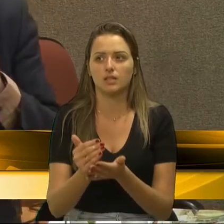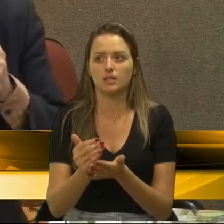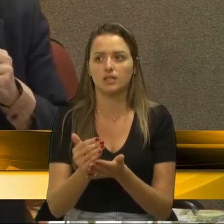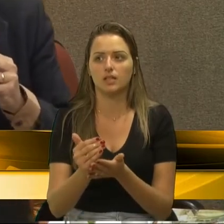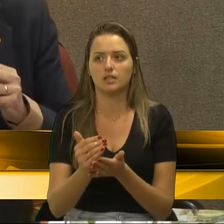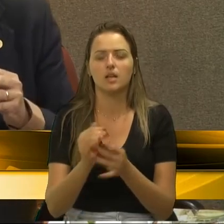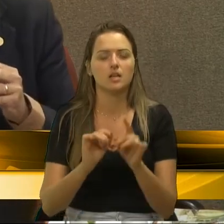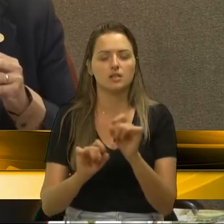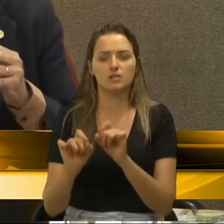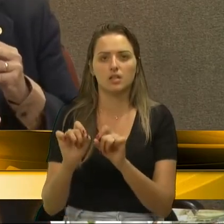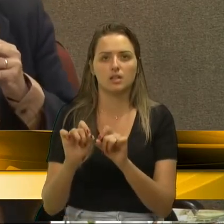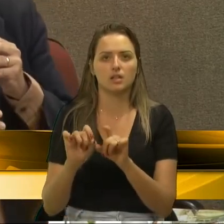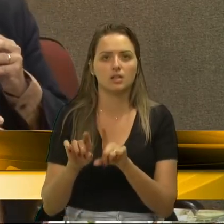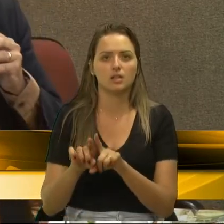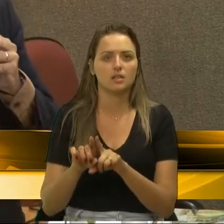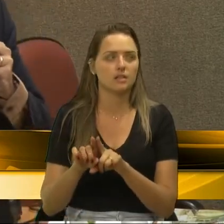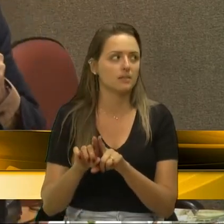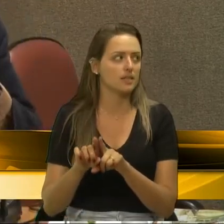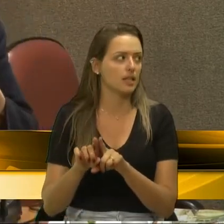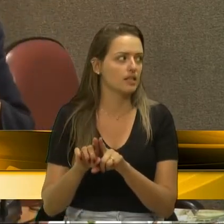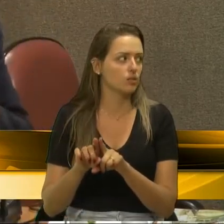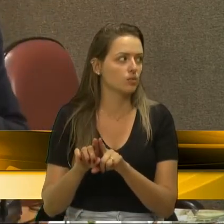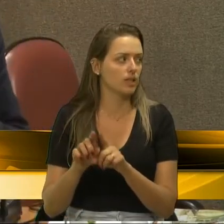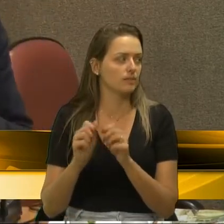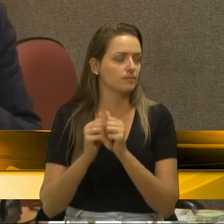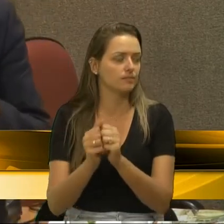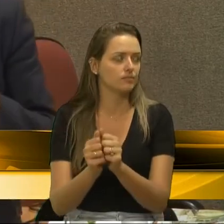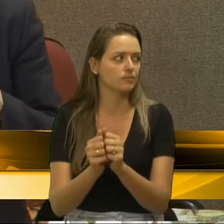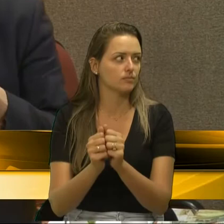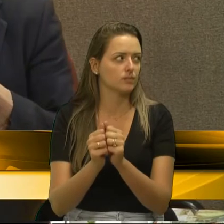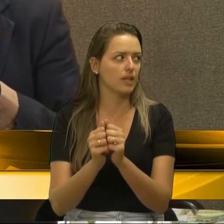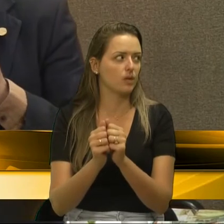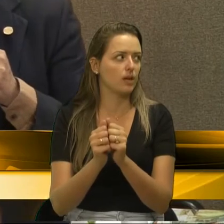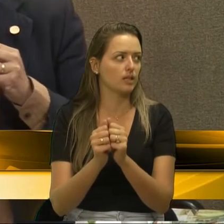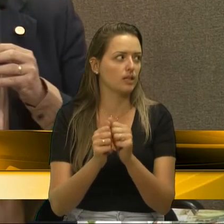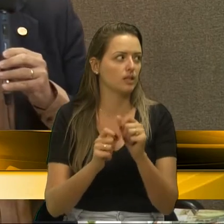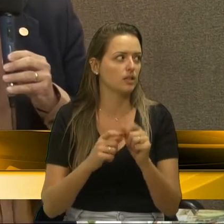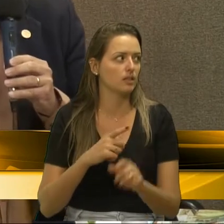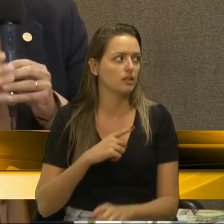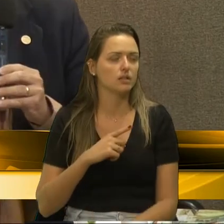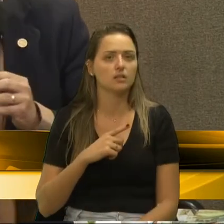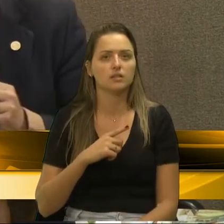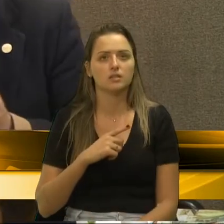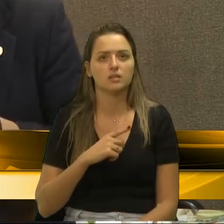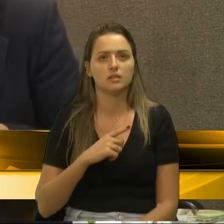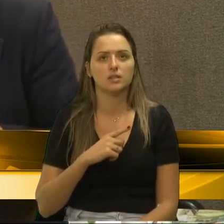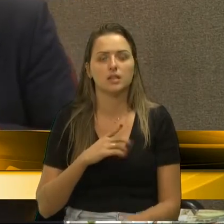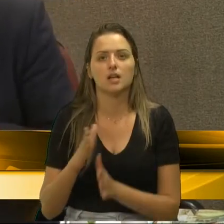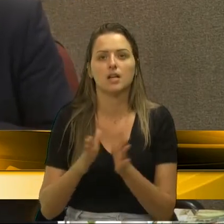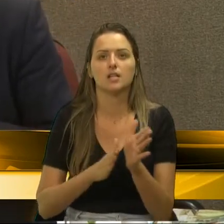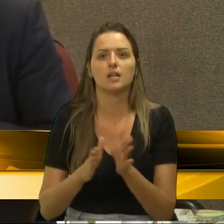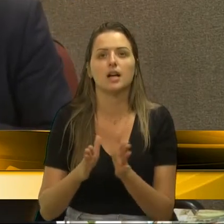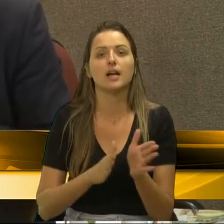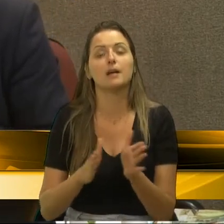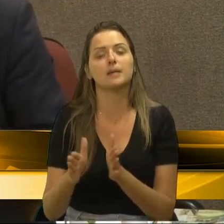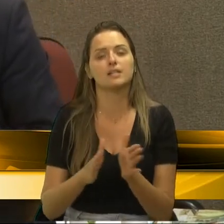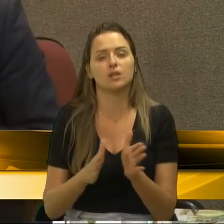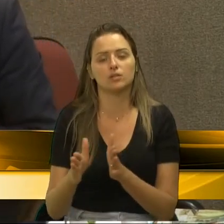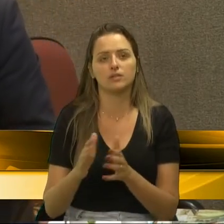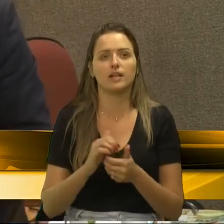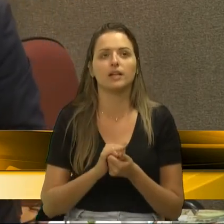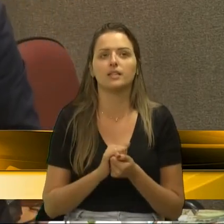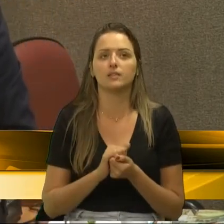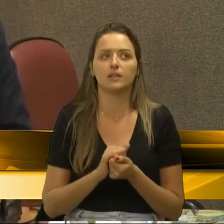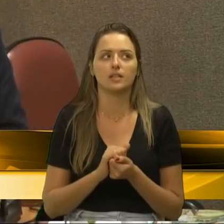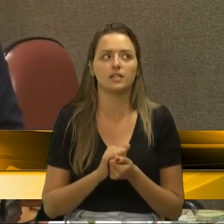de acessibilidade, né, de infraestrutura, de mobilidade, para que tenham acesso a este novo equipamento. Então,